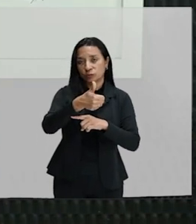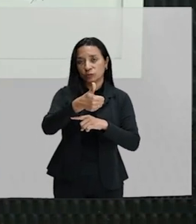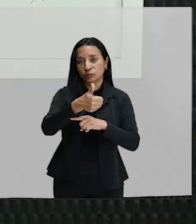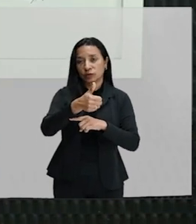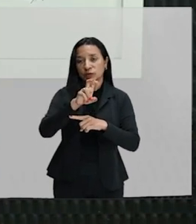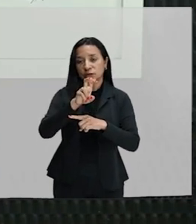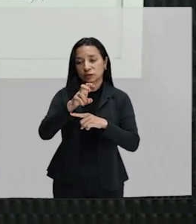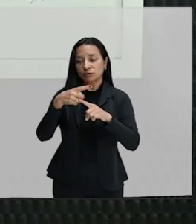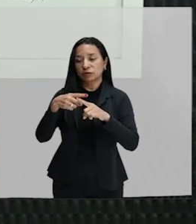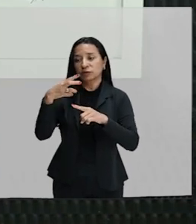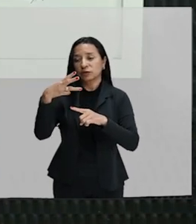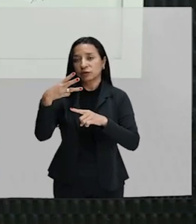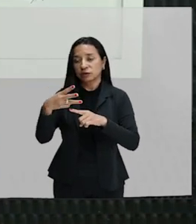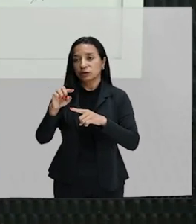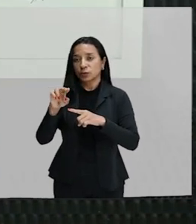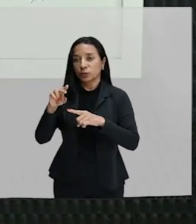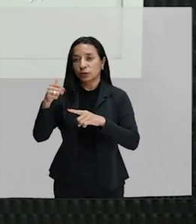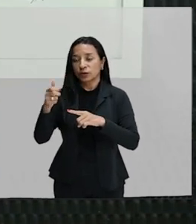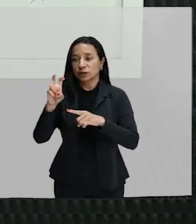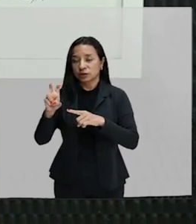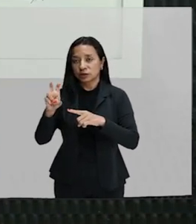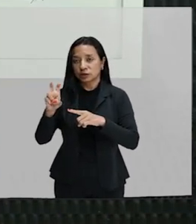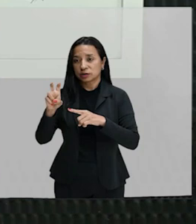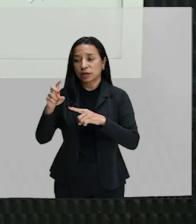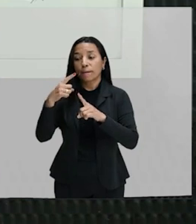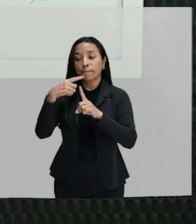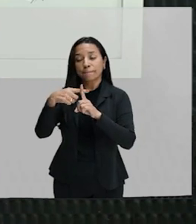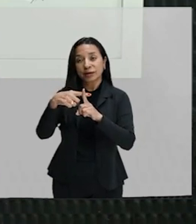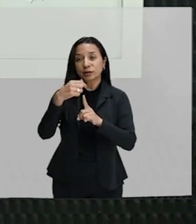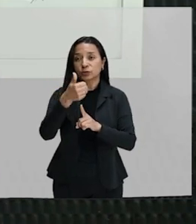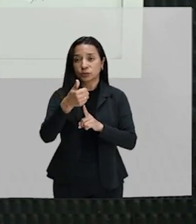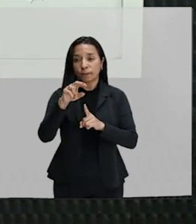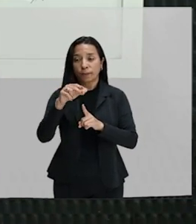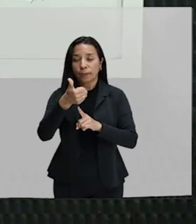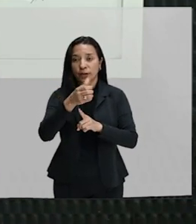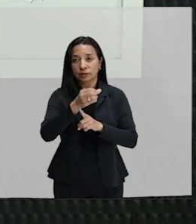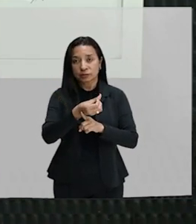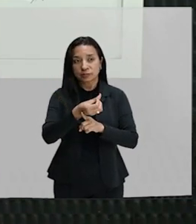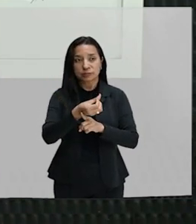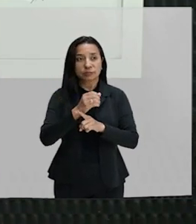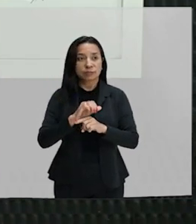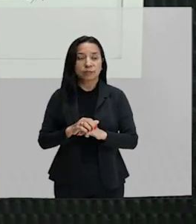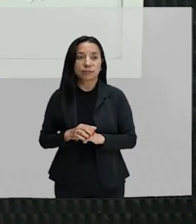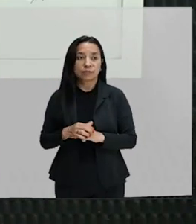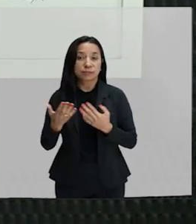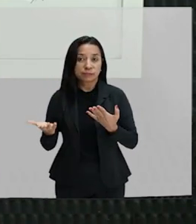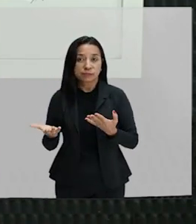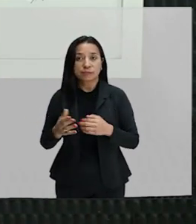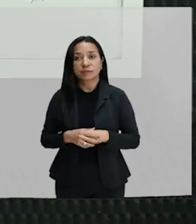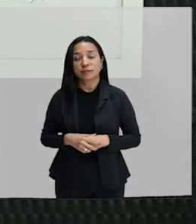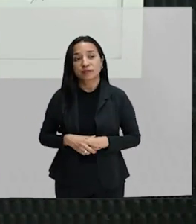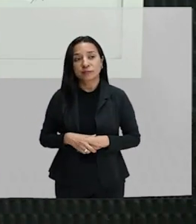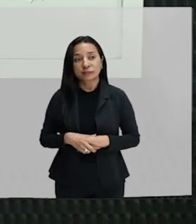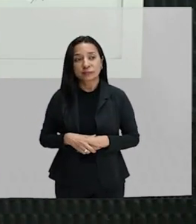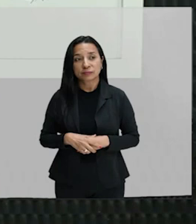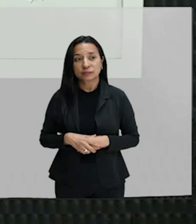igual a 9 vezes a temperatura em cel Tá ok então o seguinte ó esse